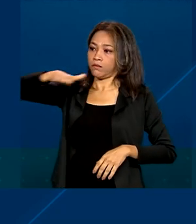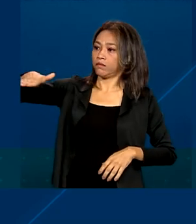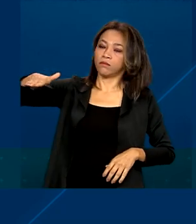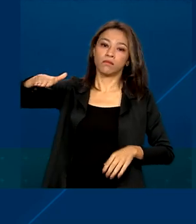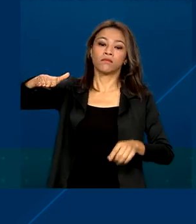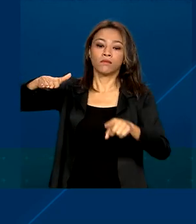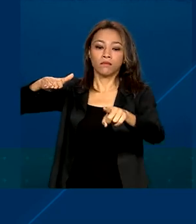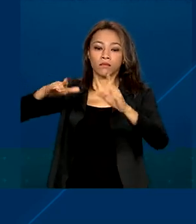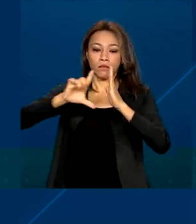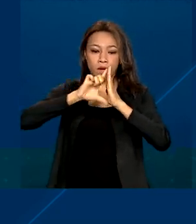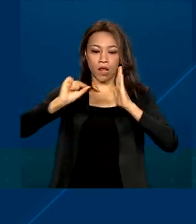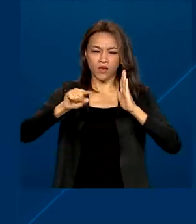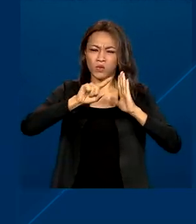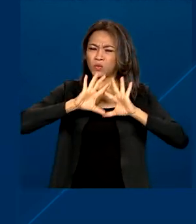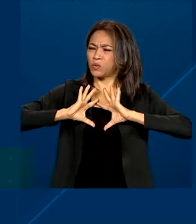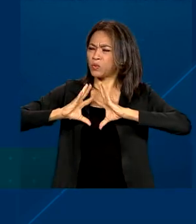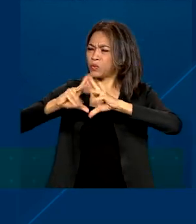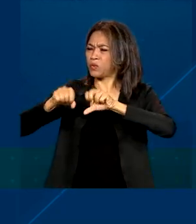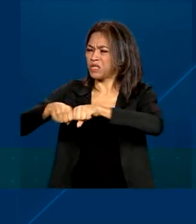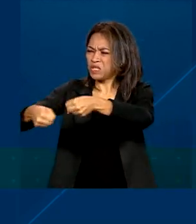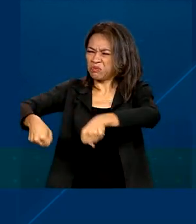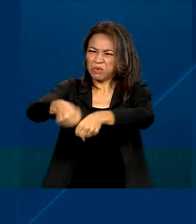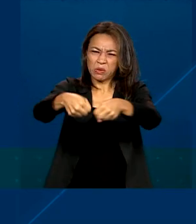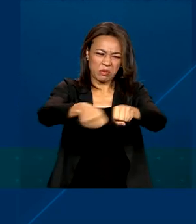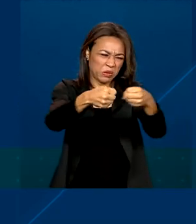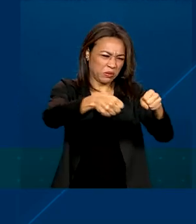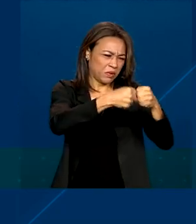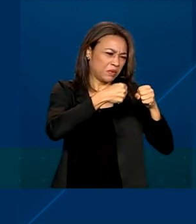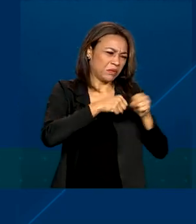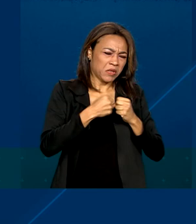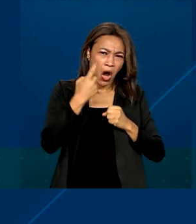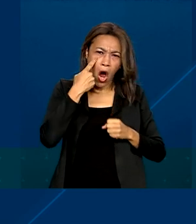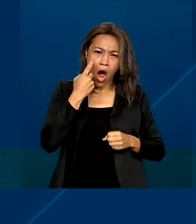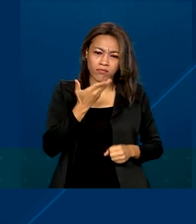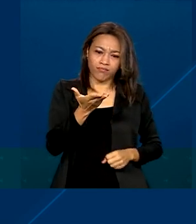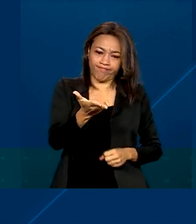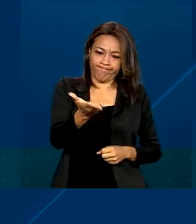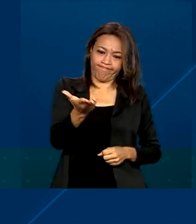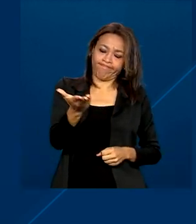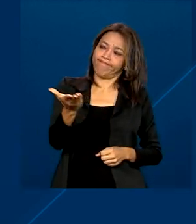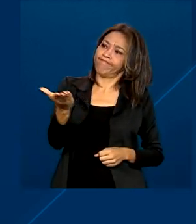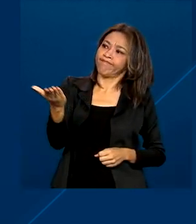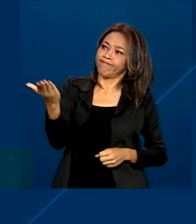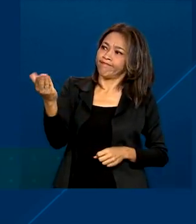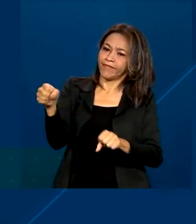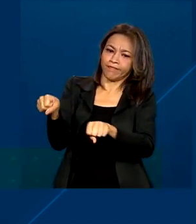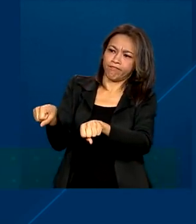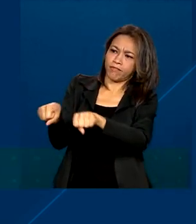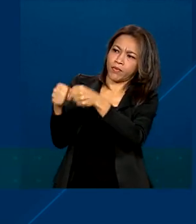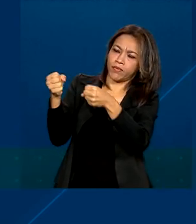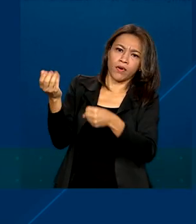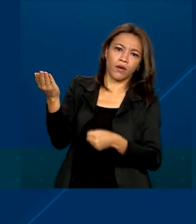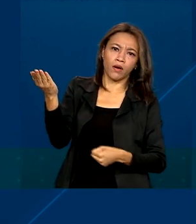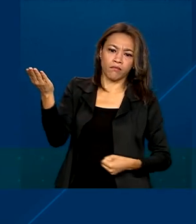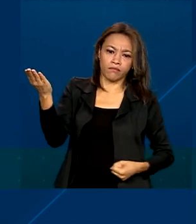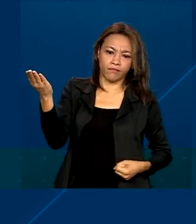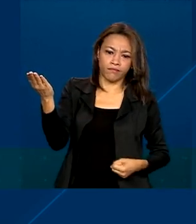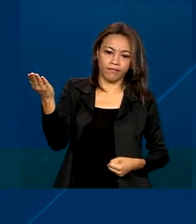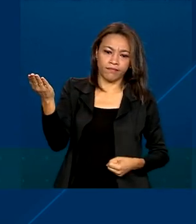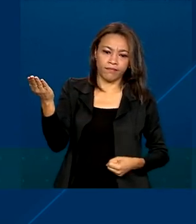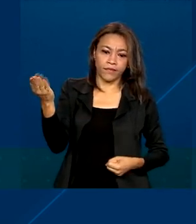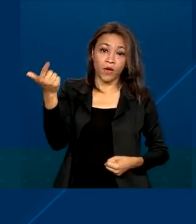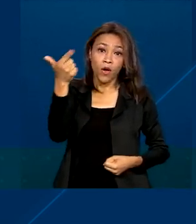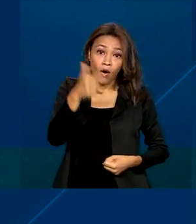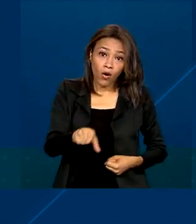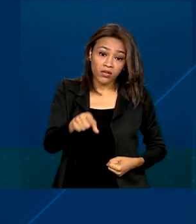como vocês podem ver, foi tudo destruído. Olha aqui, gente. Olha aqui esse monitor. Olha aqui, Vadir. Olha o que os